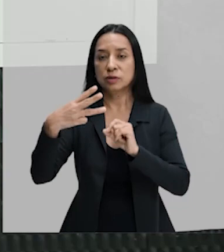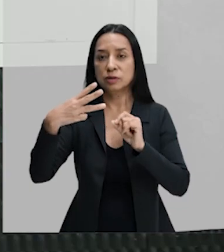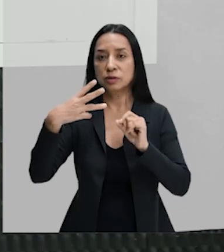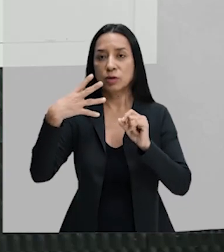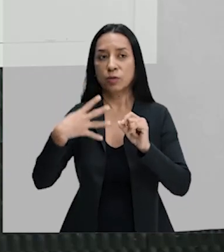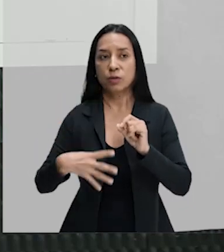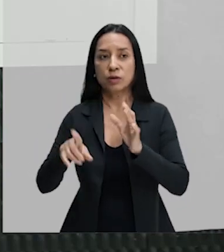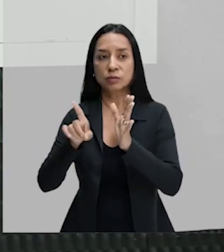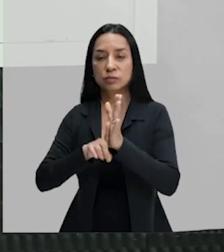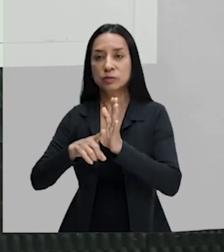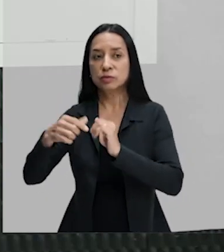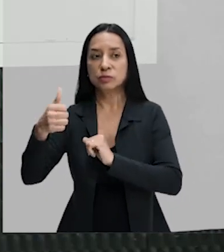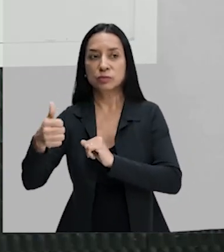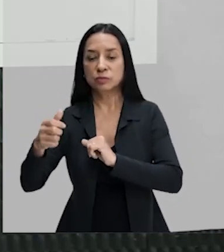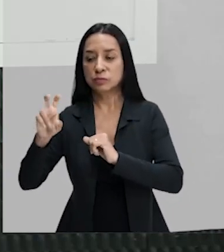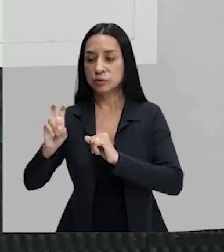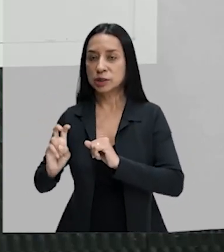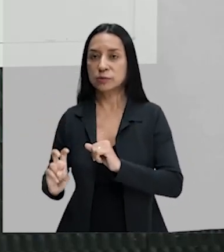Certinho?